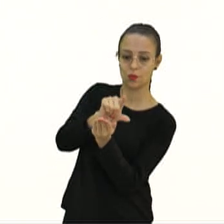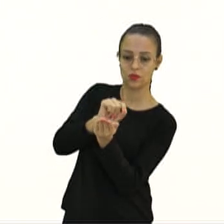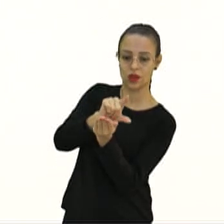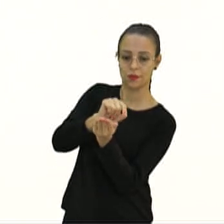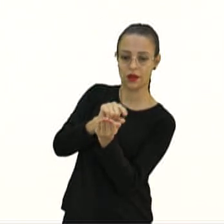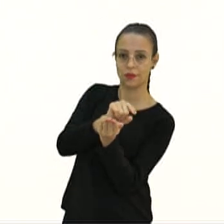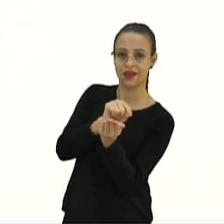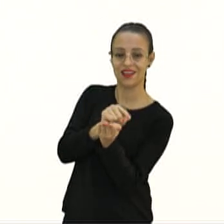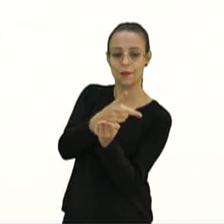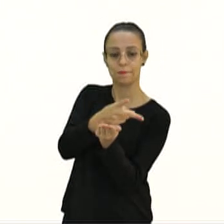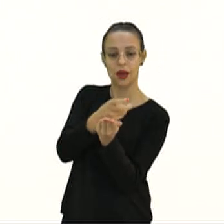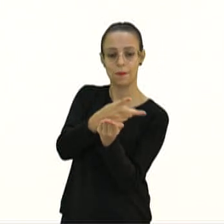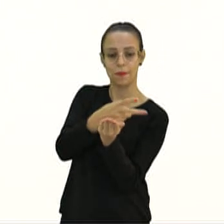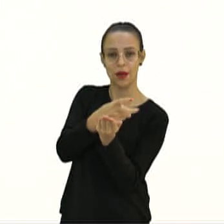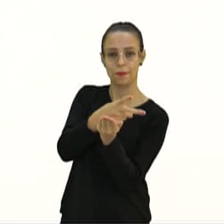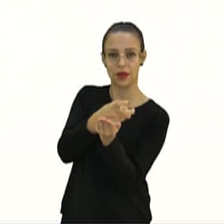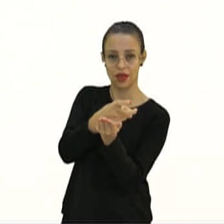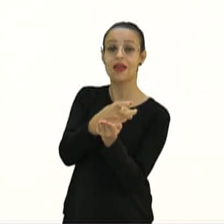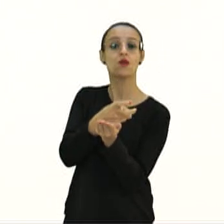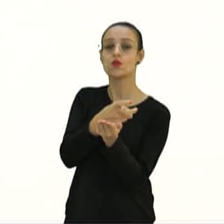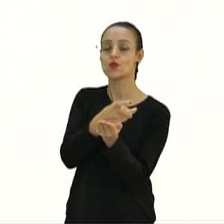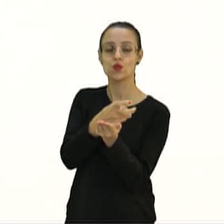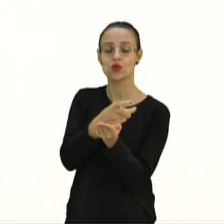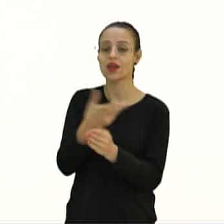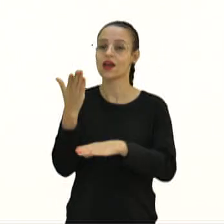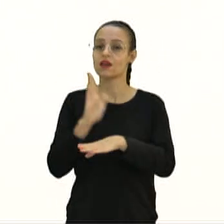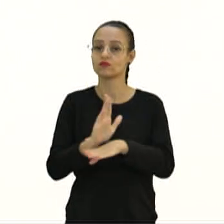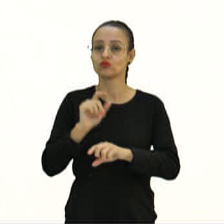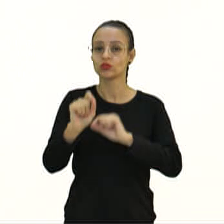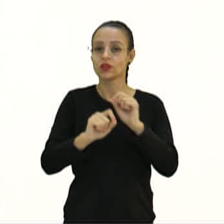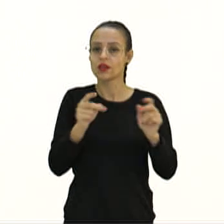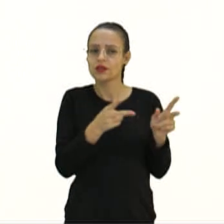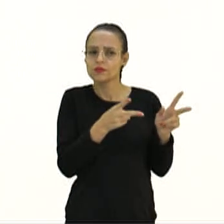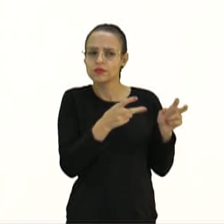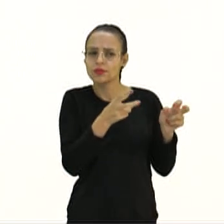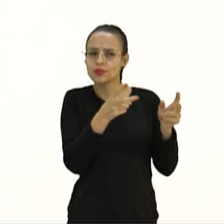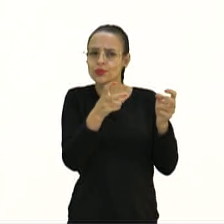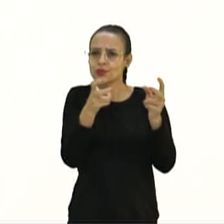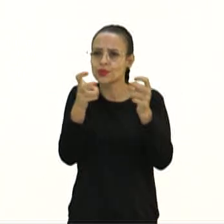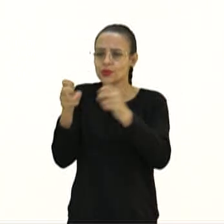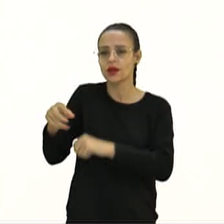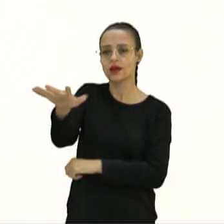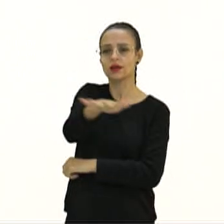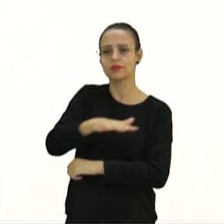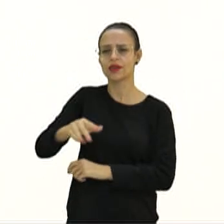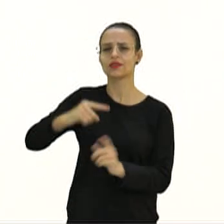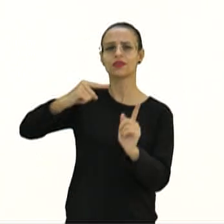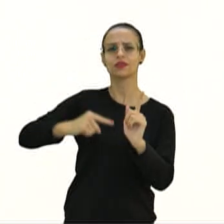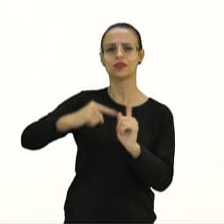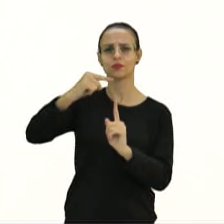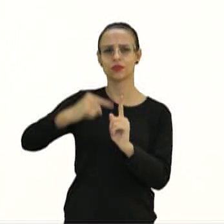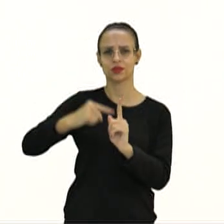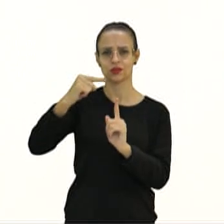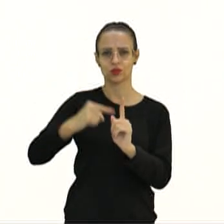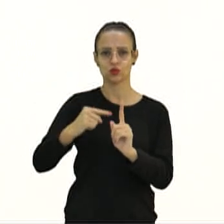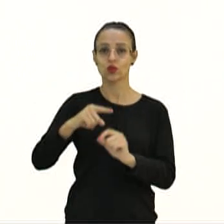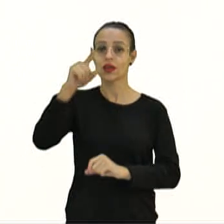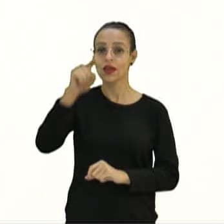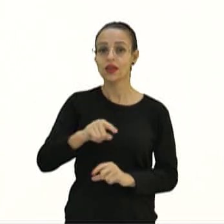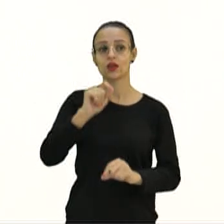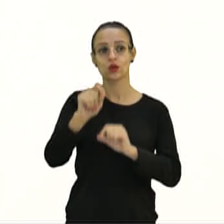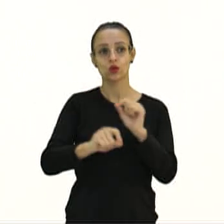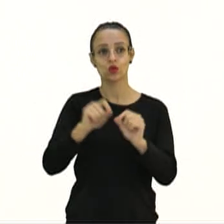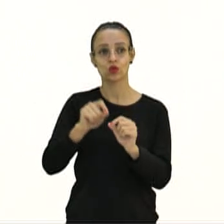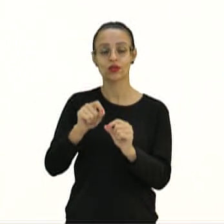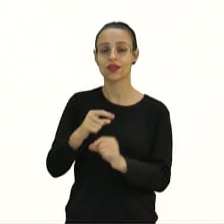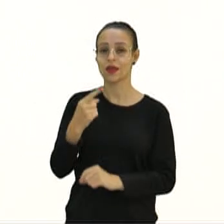termorreceptor. Esse órgão, ele ajuda as serpentes a perceberem a temperatura do ambiente. E é um orifício